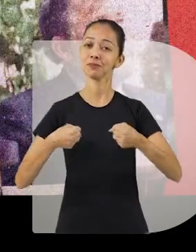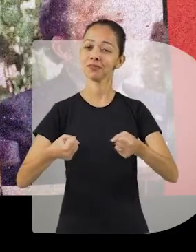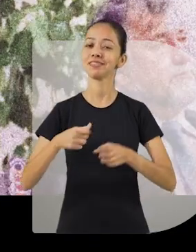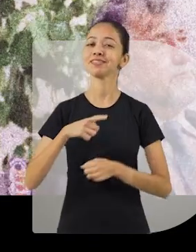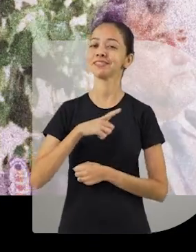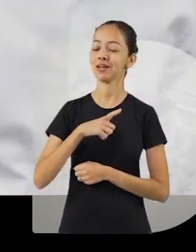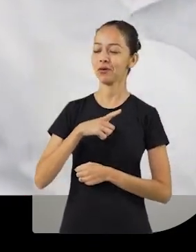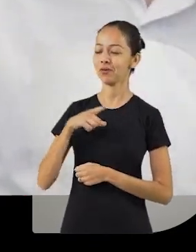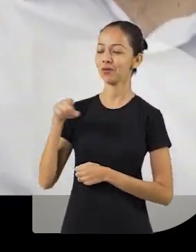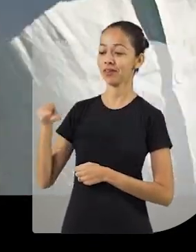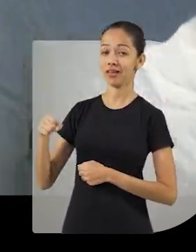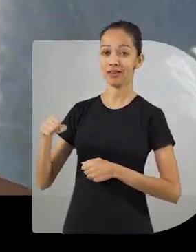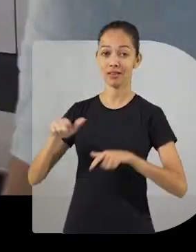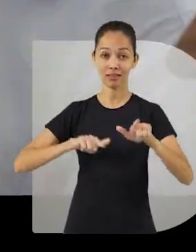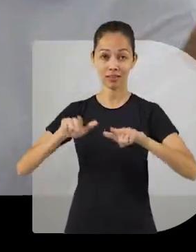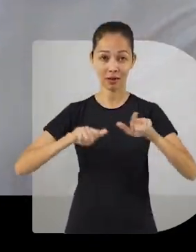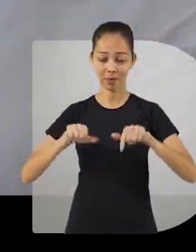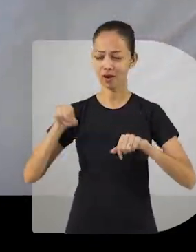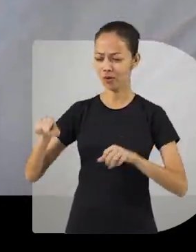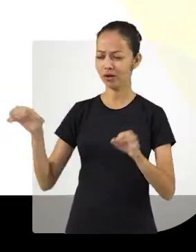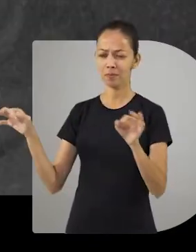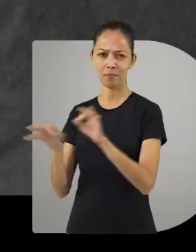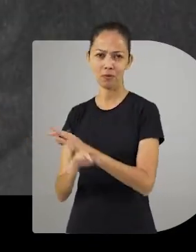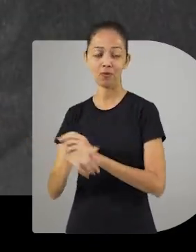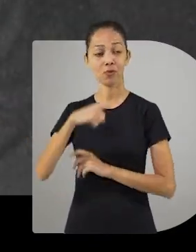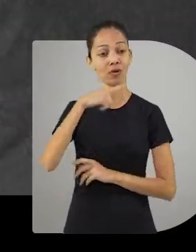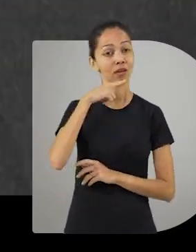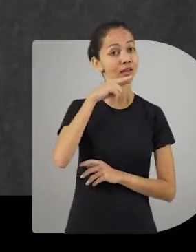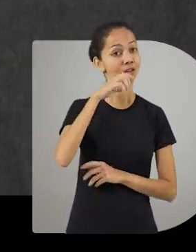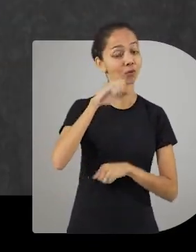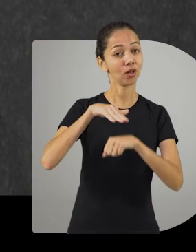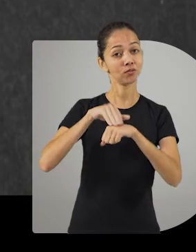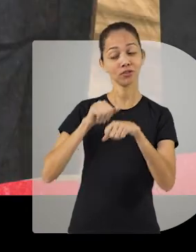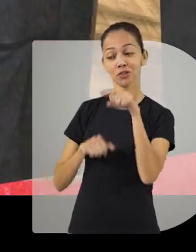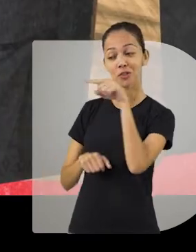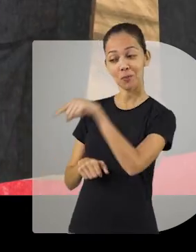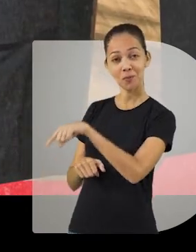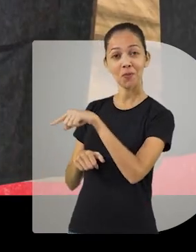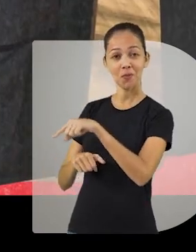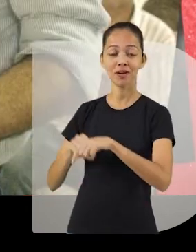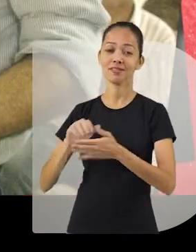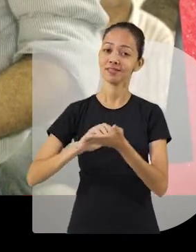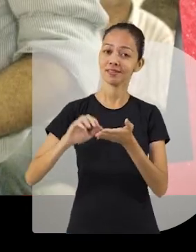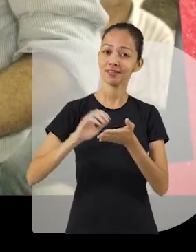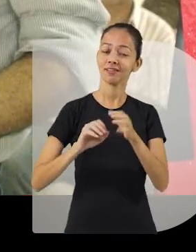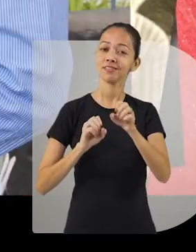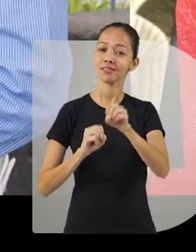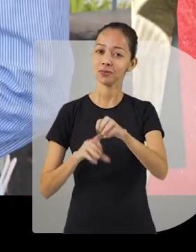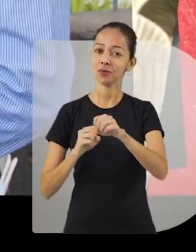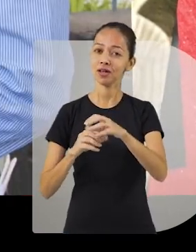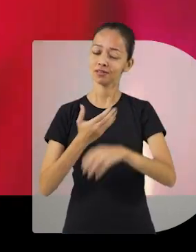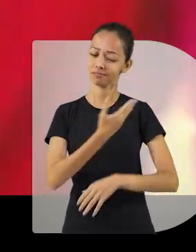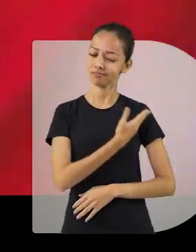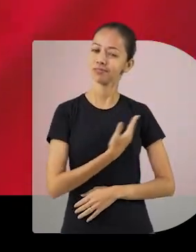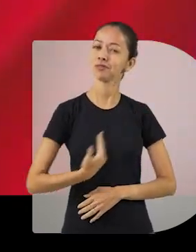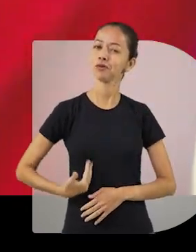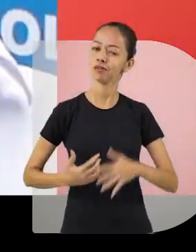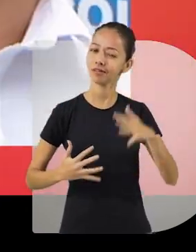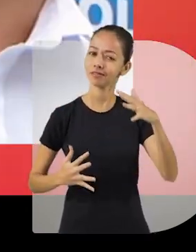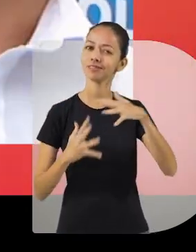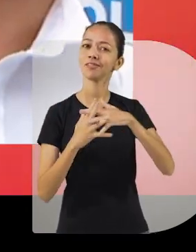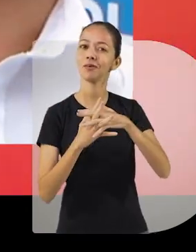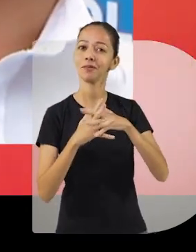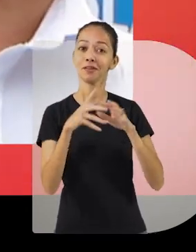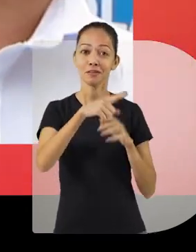Disposição é aí, viu? Se o serviço chama, ele tá lá. Tá explicado por que Eduardo chamou ele pra ser secretário de educação num governo que entrou